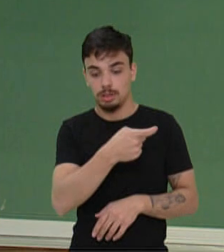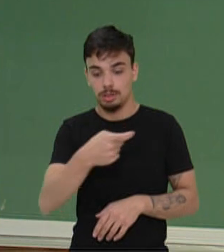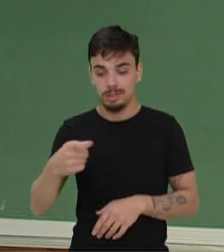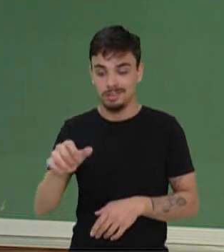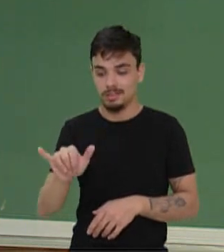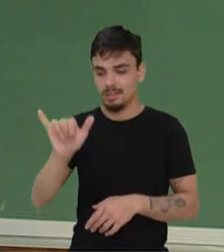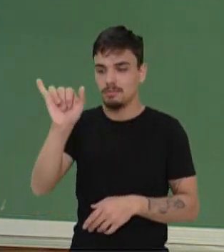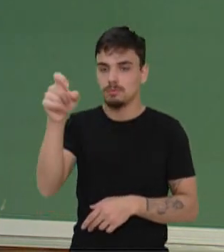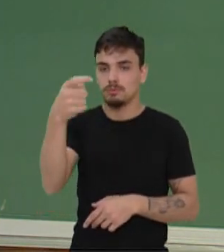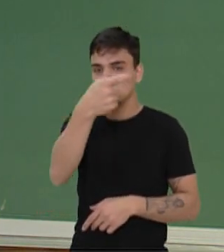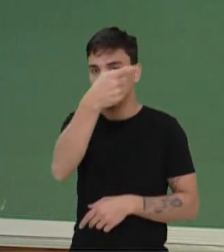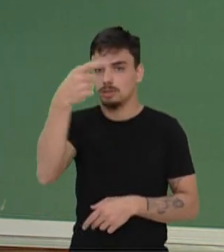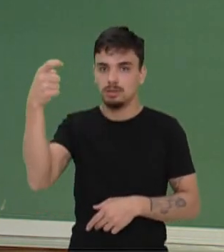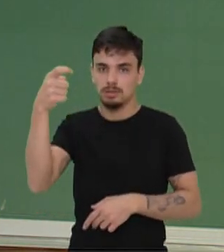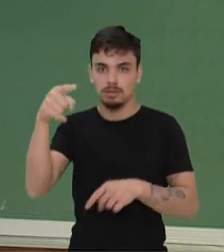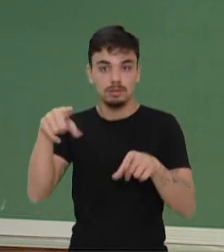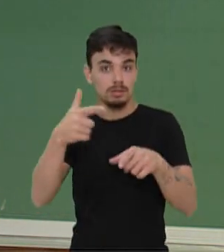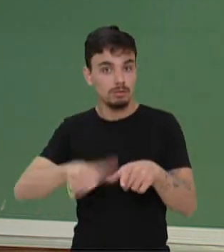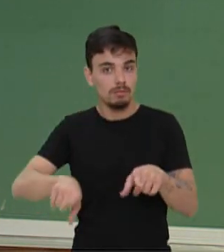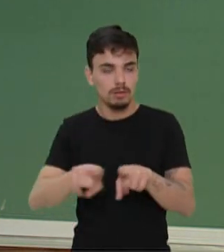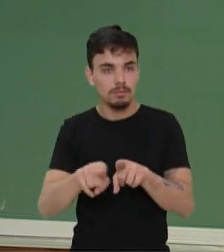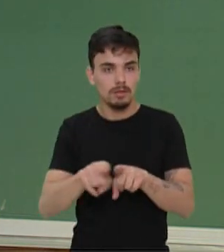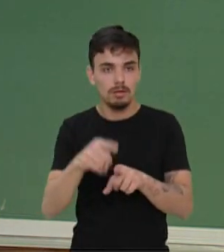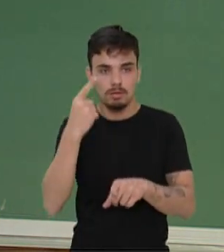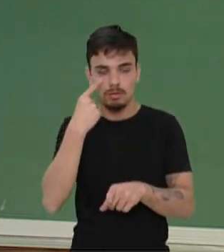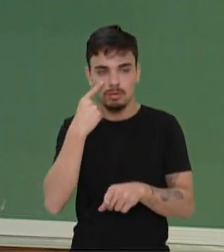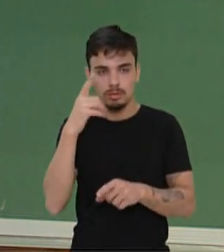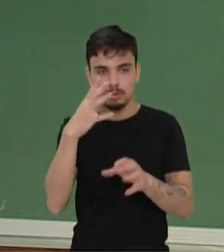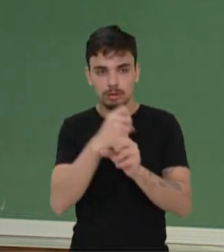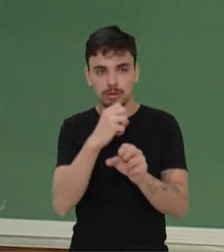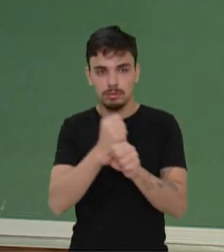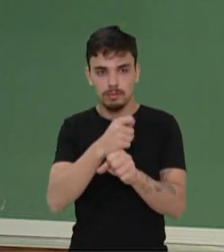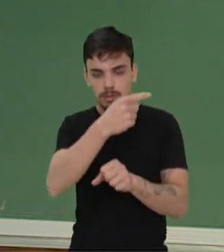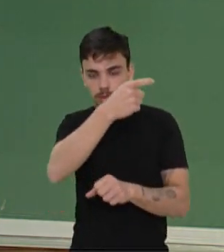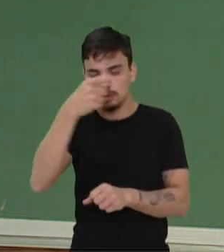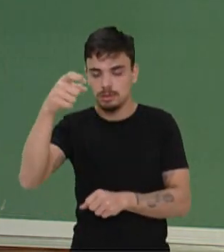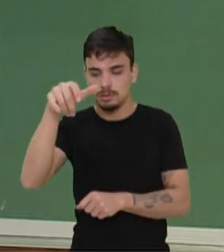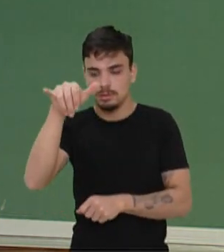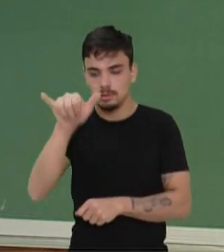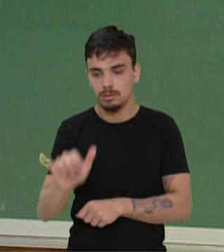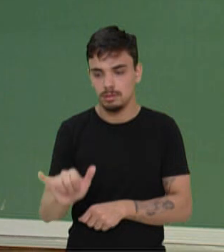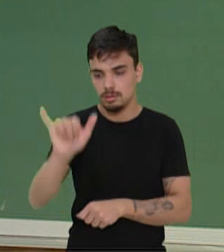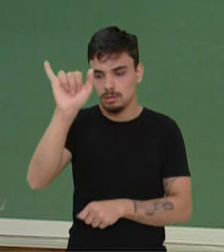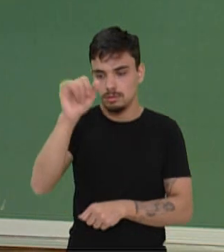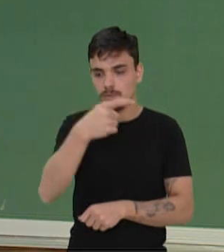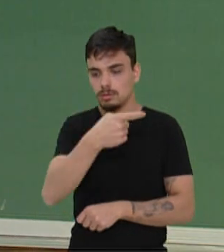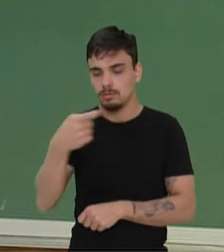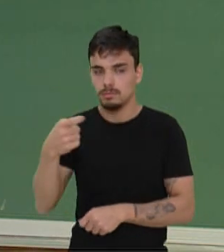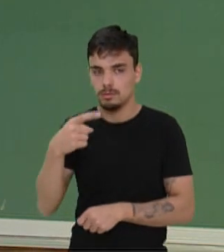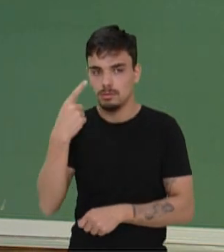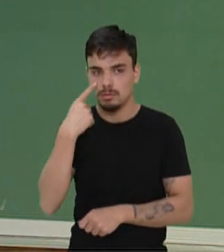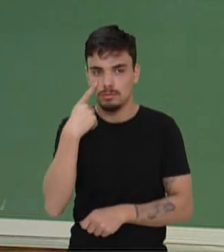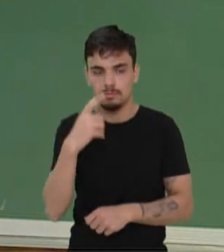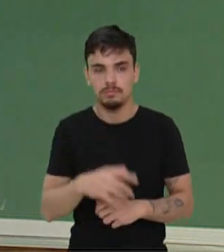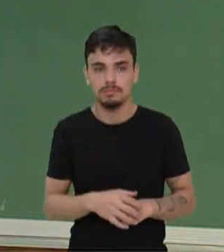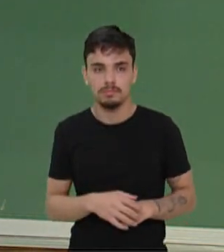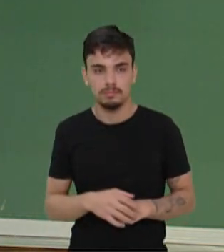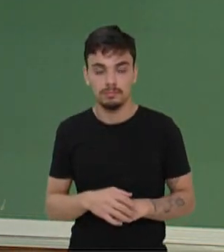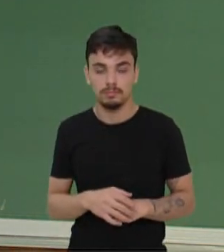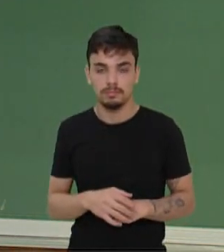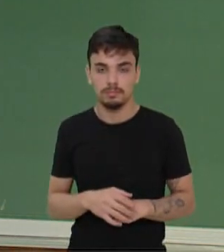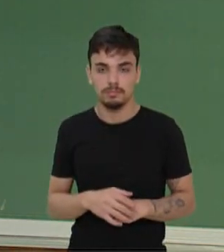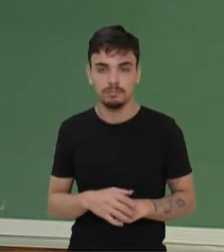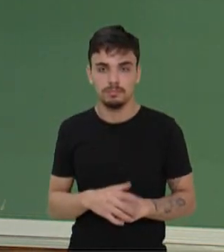novo, significa o quê? Que se eu somar o x com o y e com o x novamente, né? Ou seja, x com x dá 2x, mais o